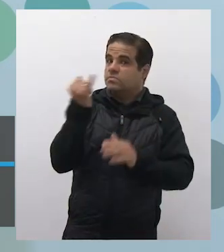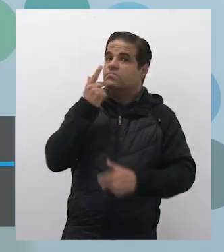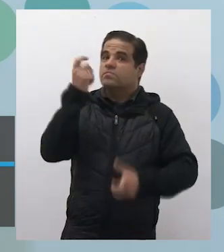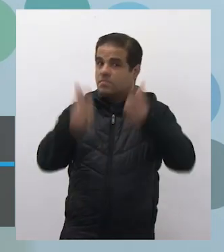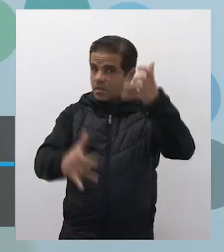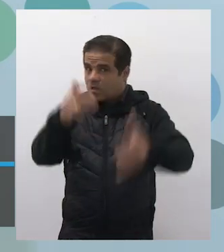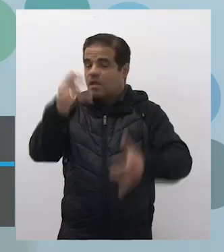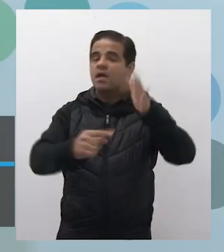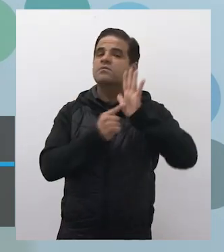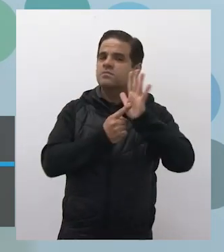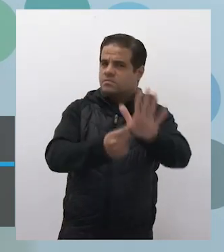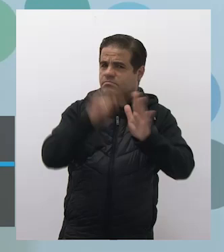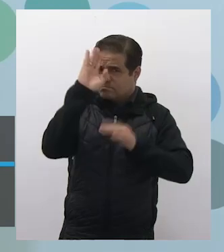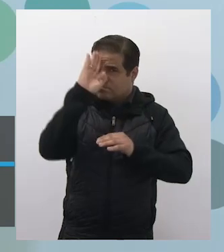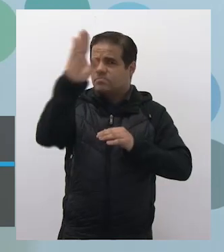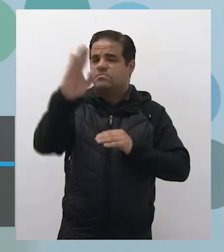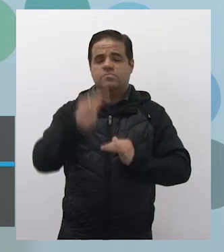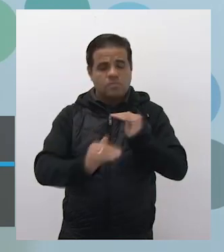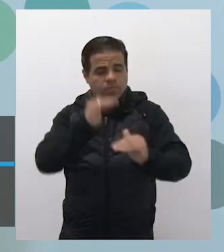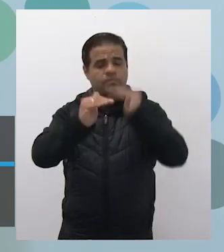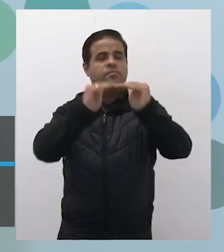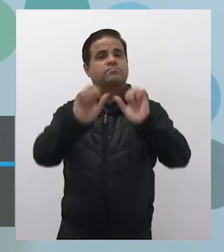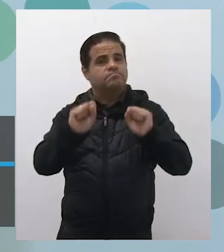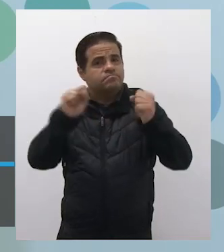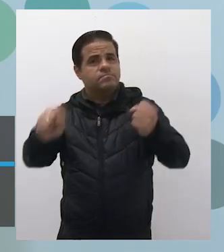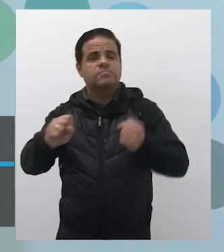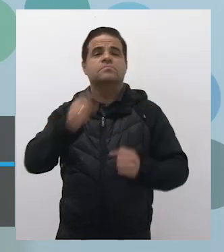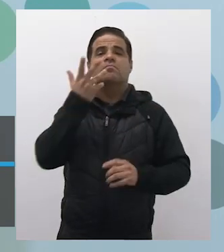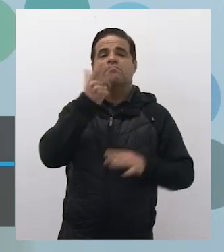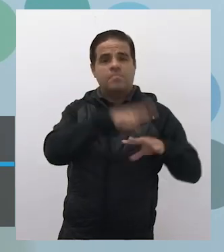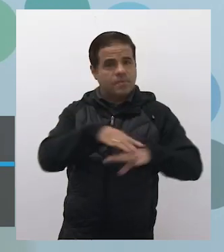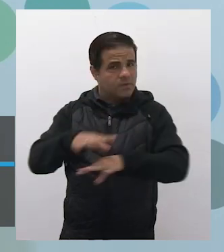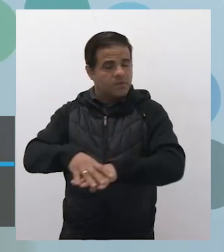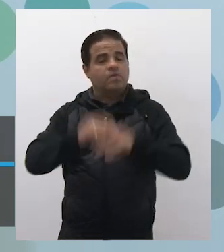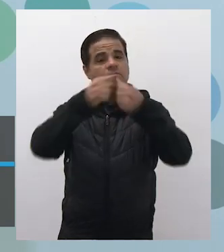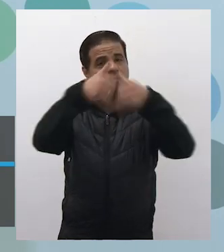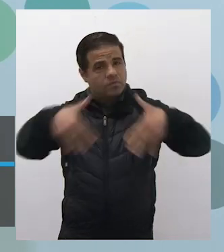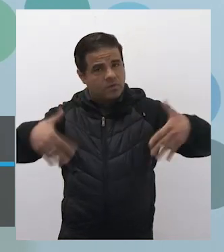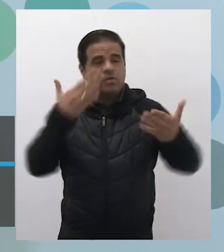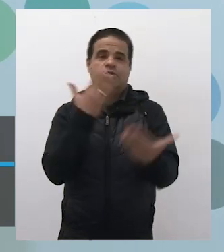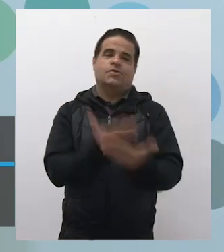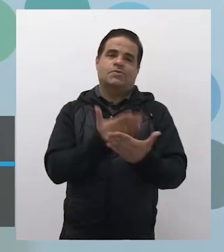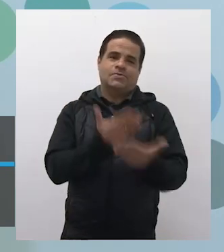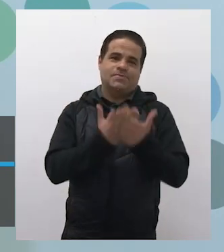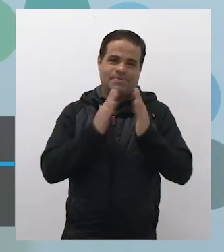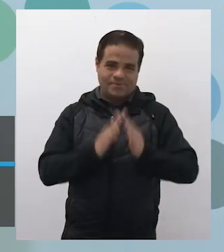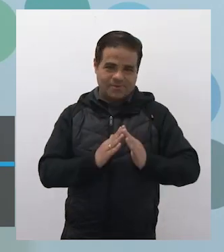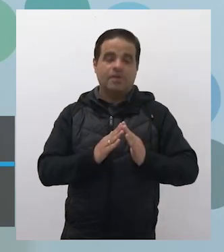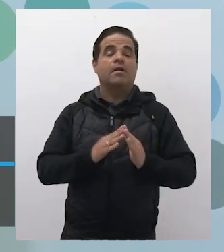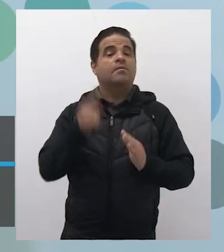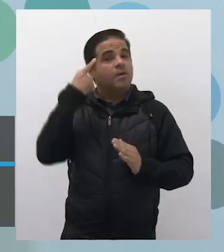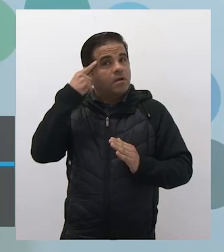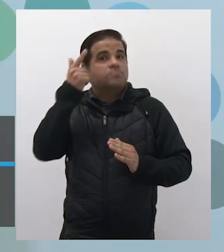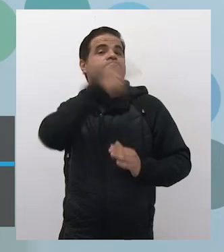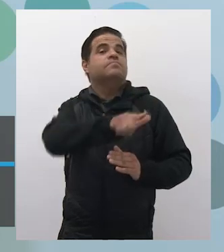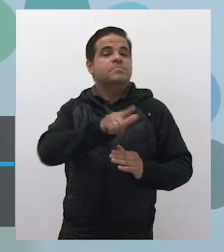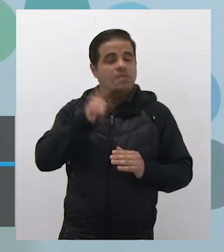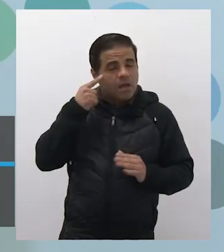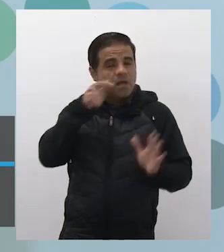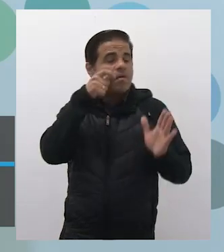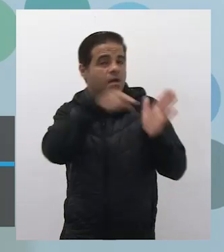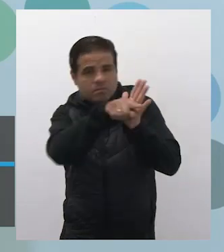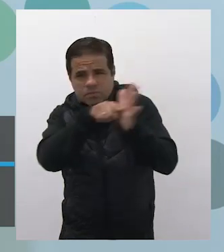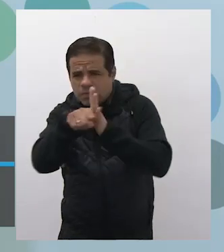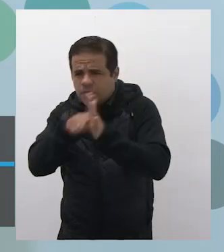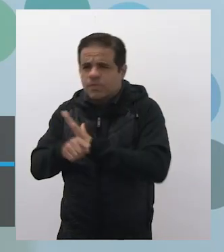esses indicativos são principalmente do desempenho de português e matemática e do fluxo da escola, para a gente conseguir meio que diagnosticar o